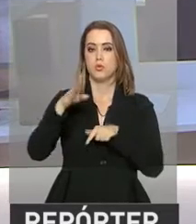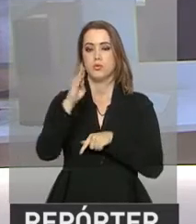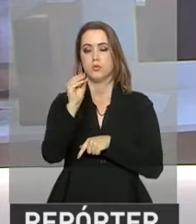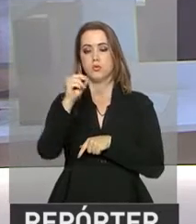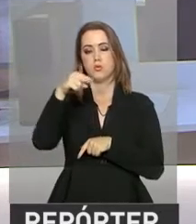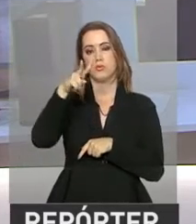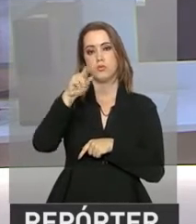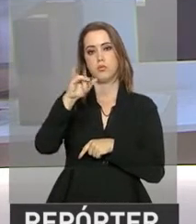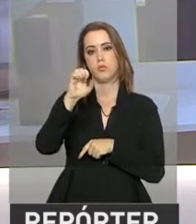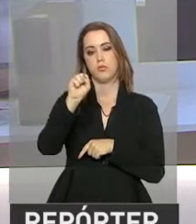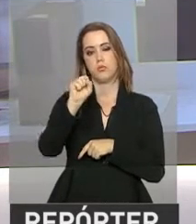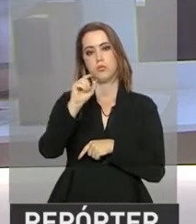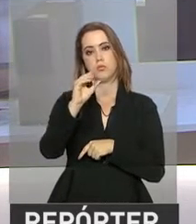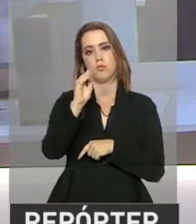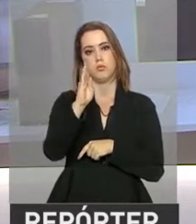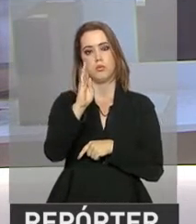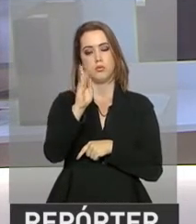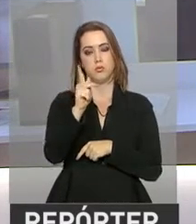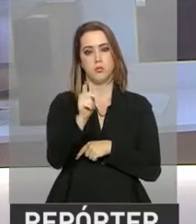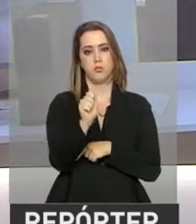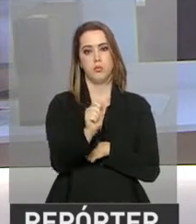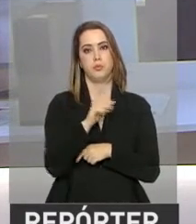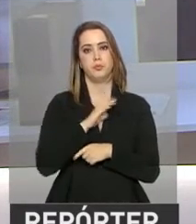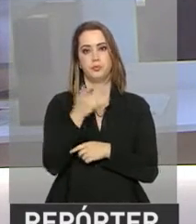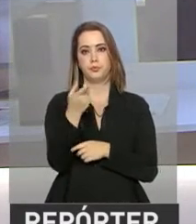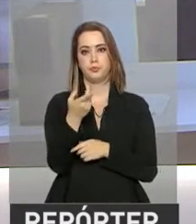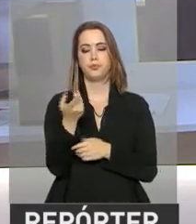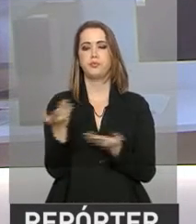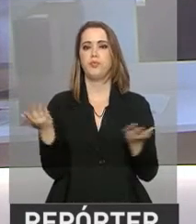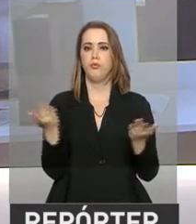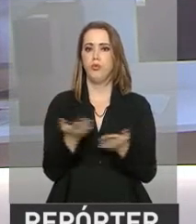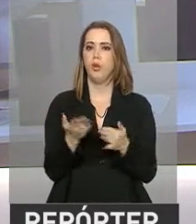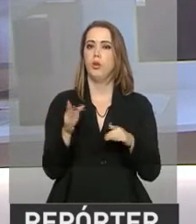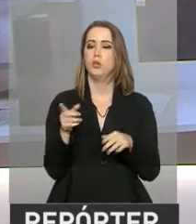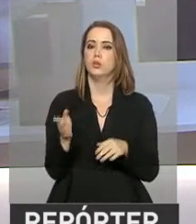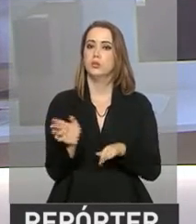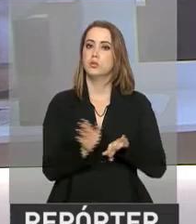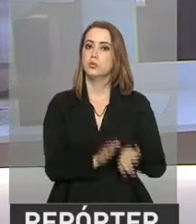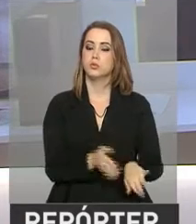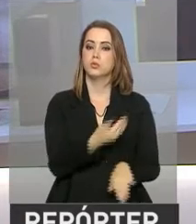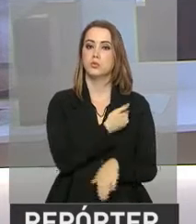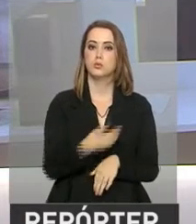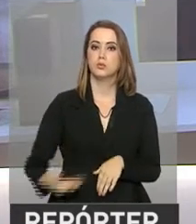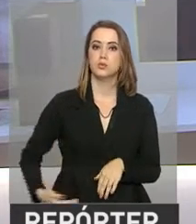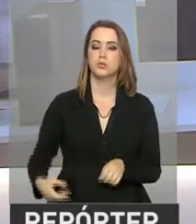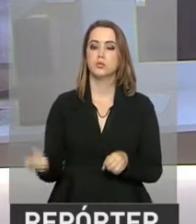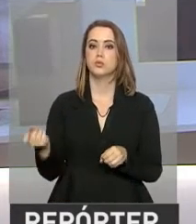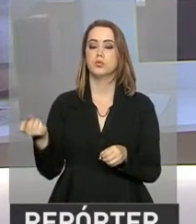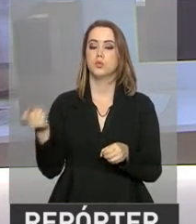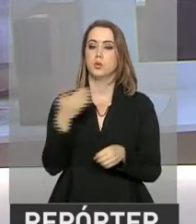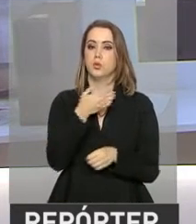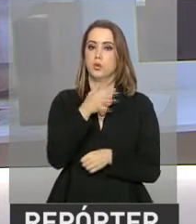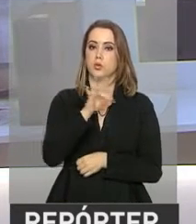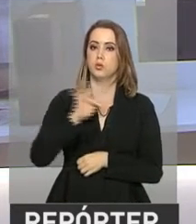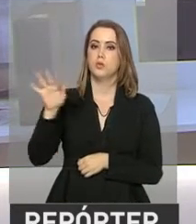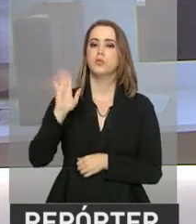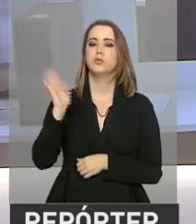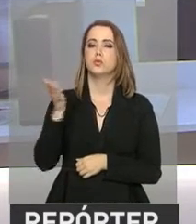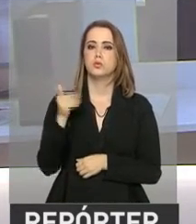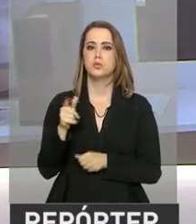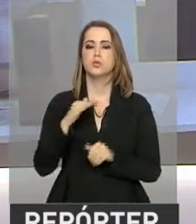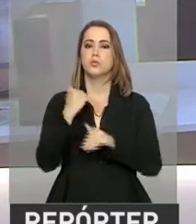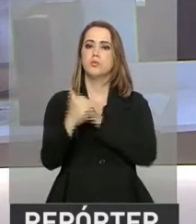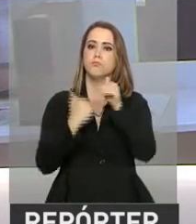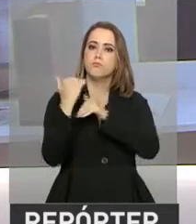governo federal está se preparando para a volta do crescimento econômico já em 2017 e vai investir nos fundos de desenvolvimento